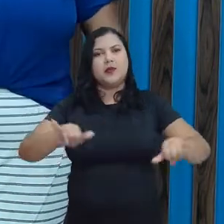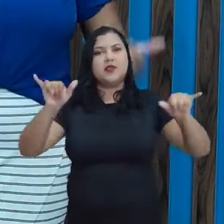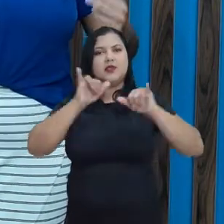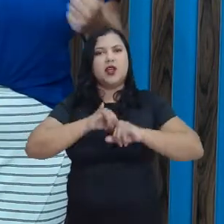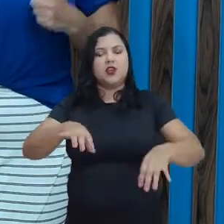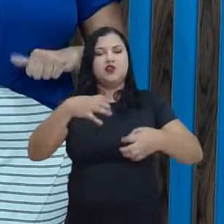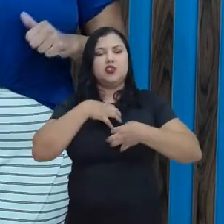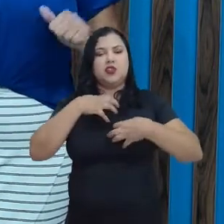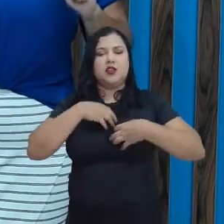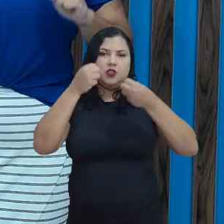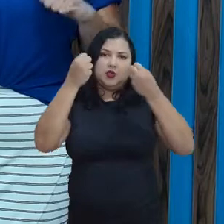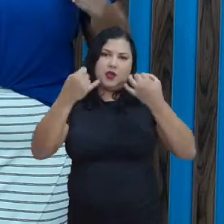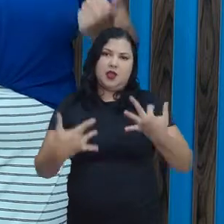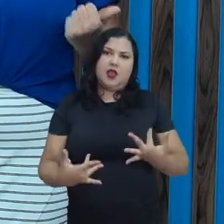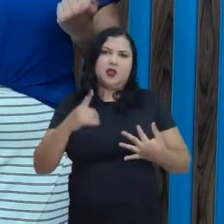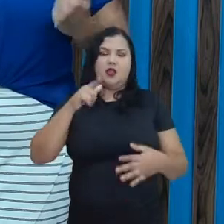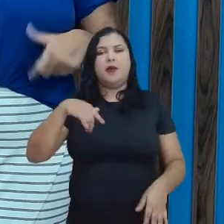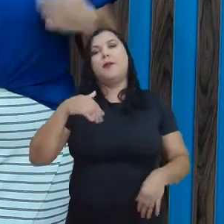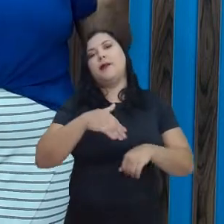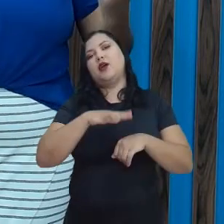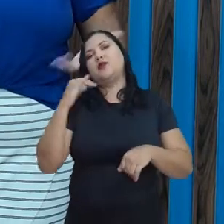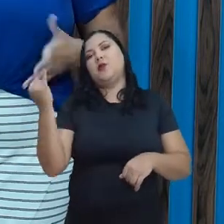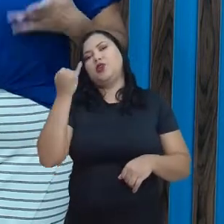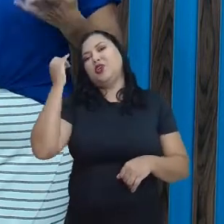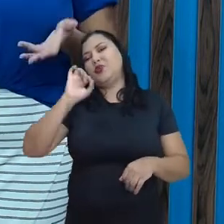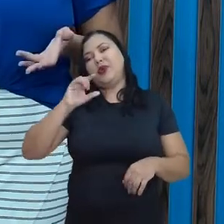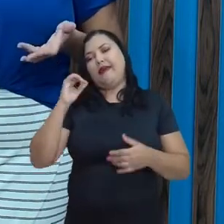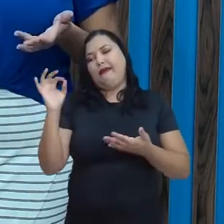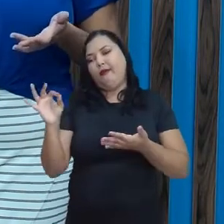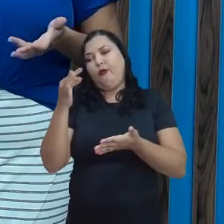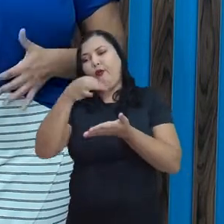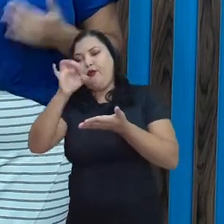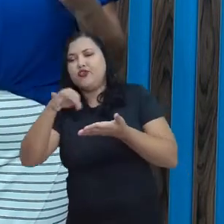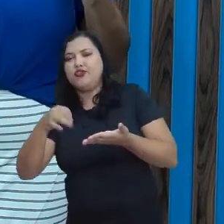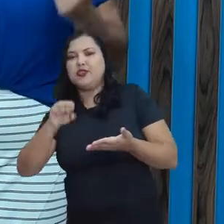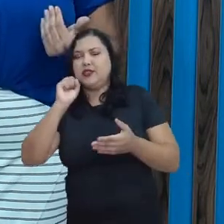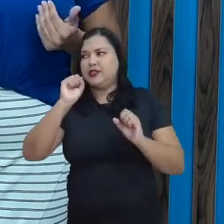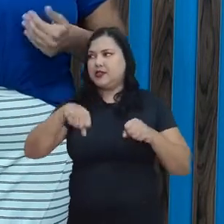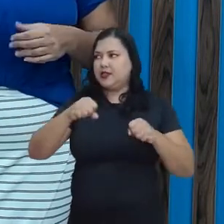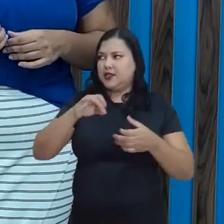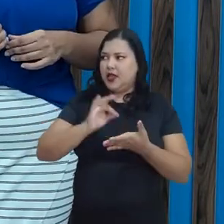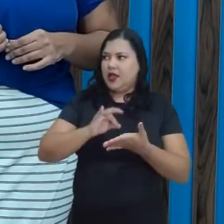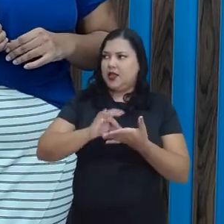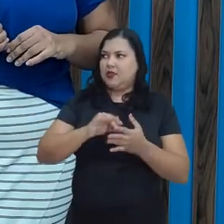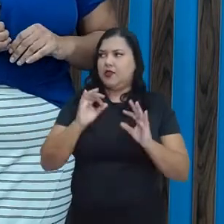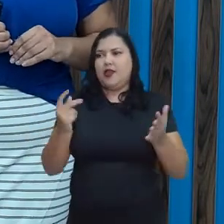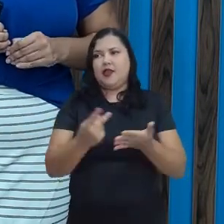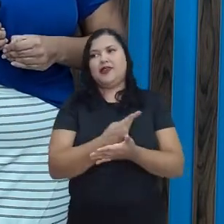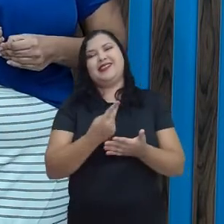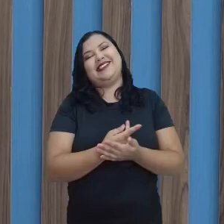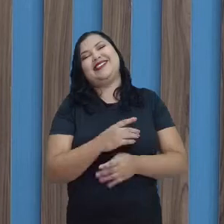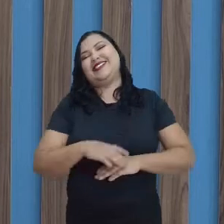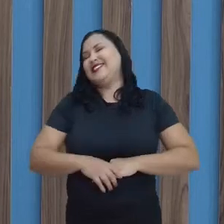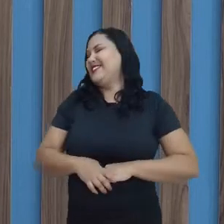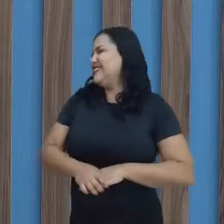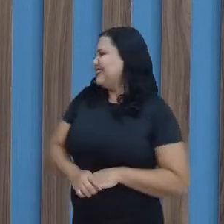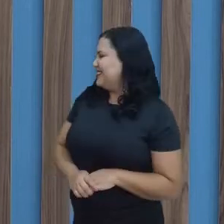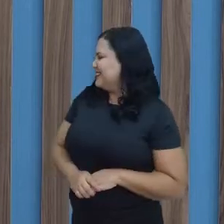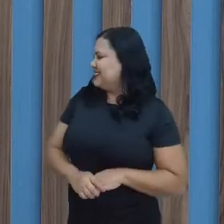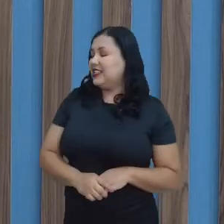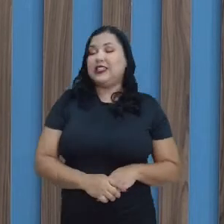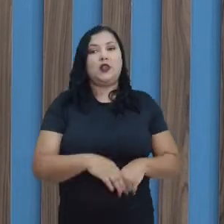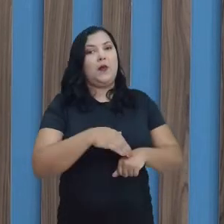o que ela tem a dizer é muito mais importante do que a correção gramatical. Camille, e o mais belo que